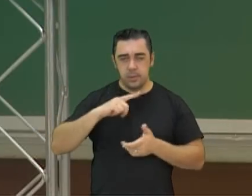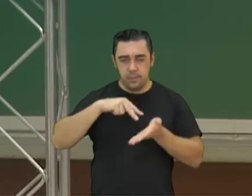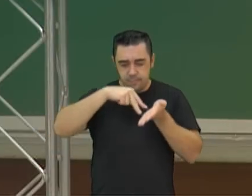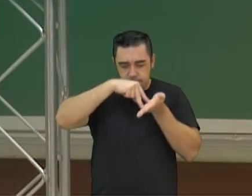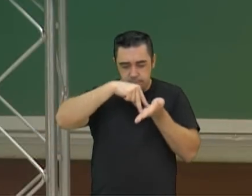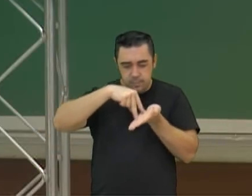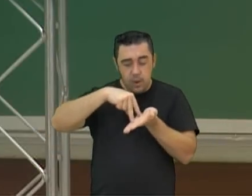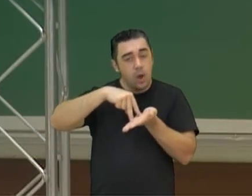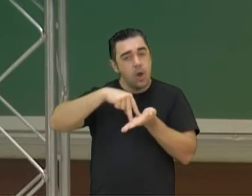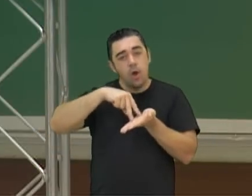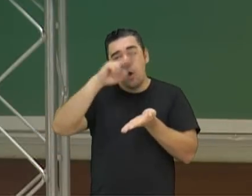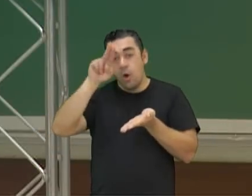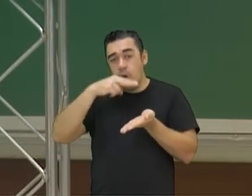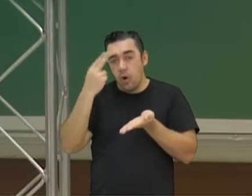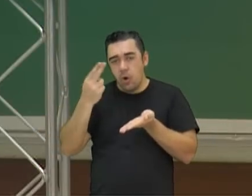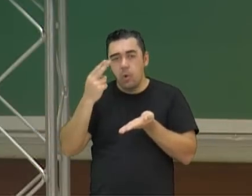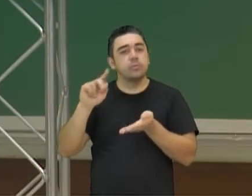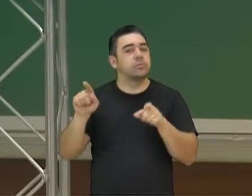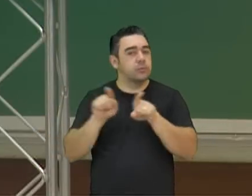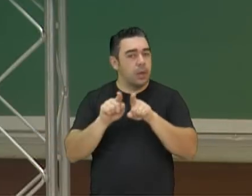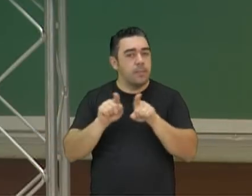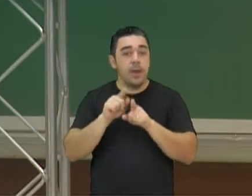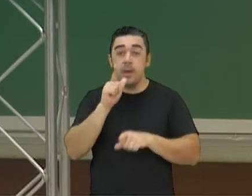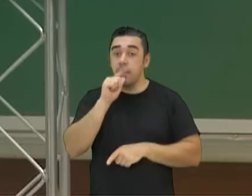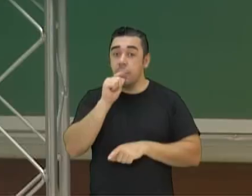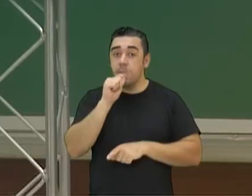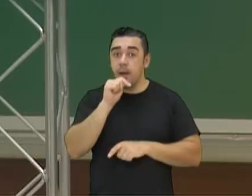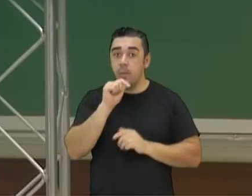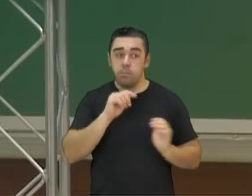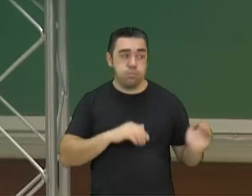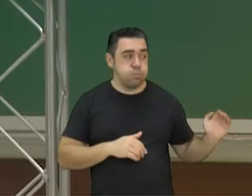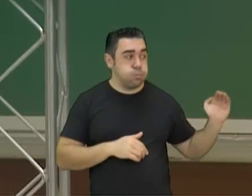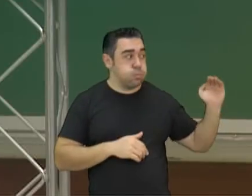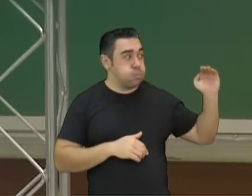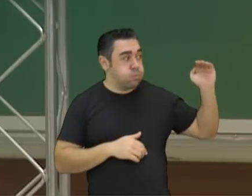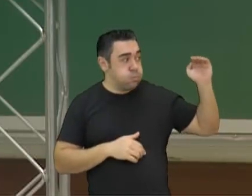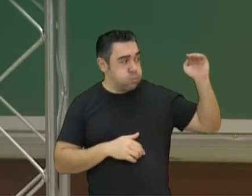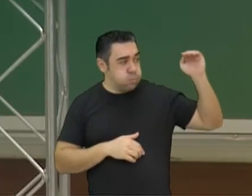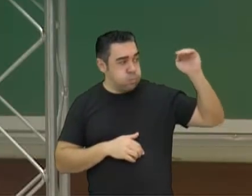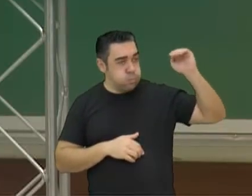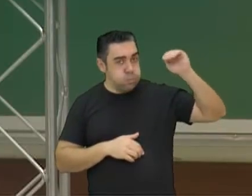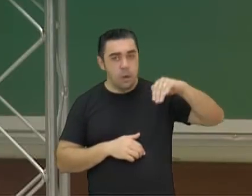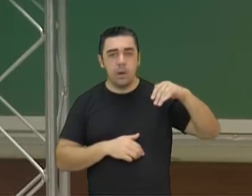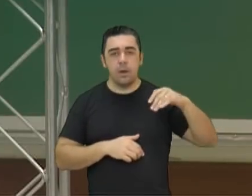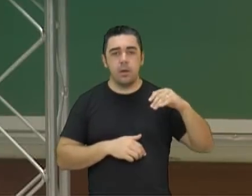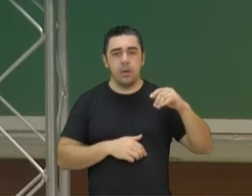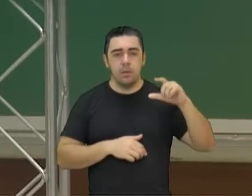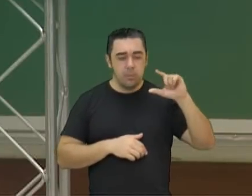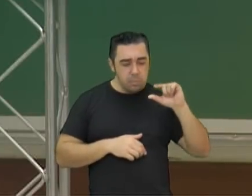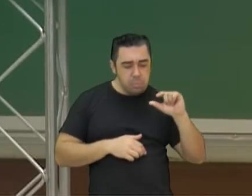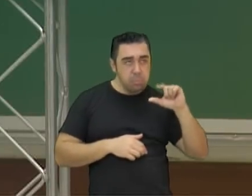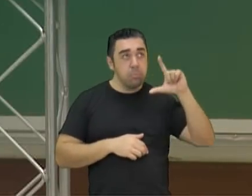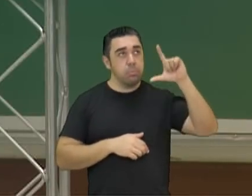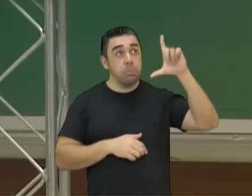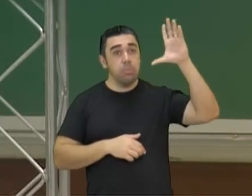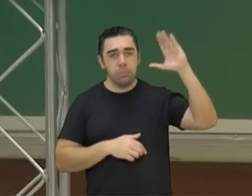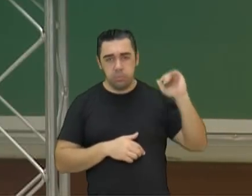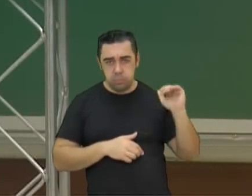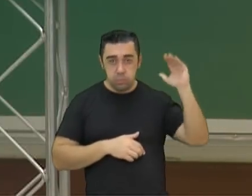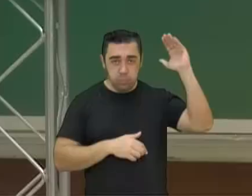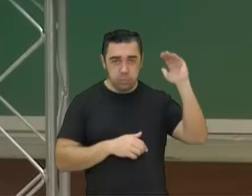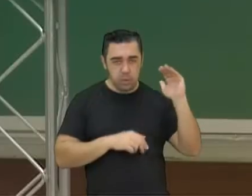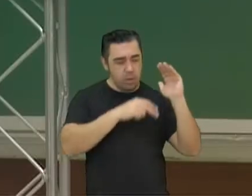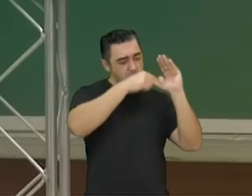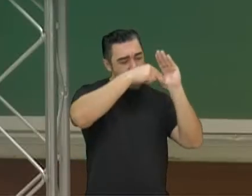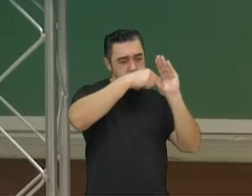o nível de dificuldade pode vir das condições das ondas e do mar que proporcionam ao